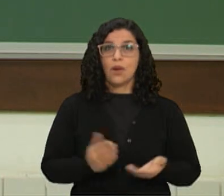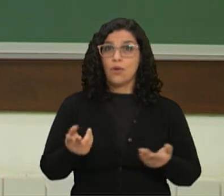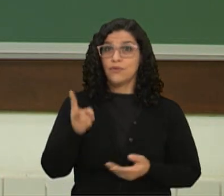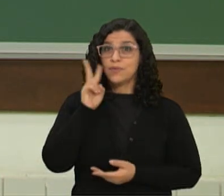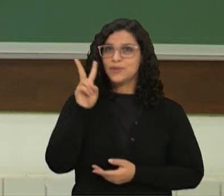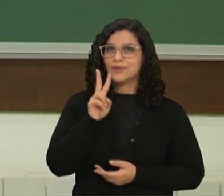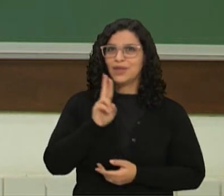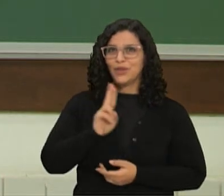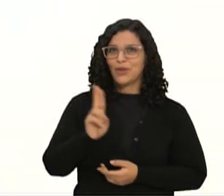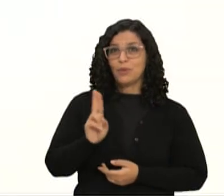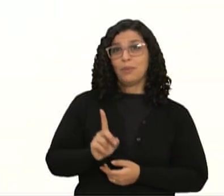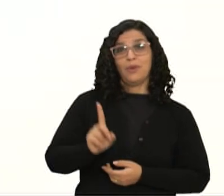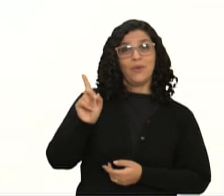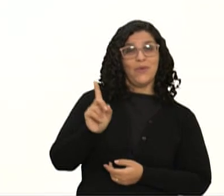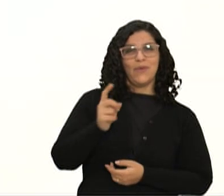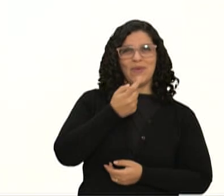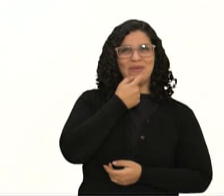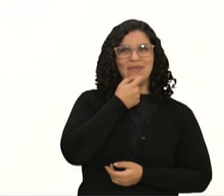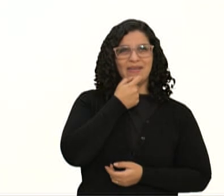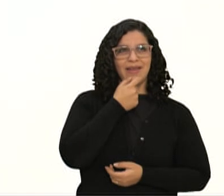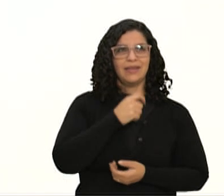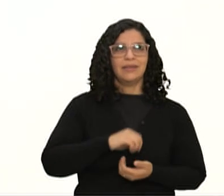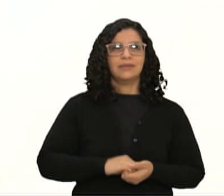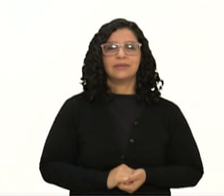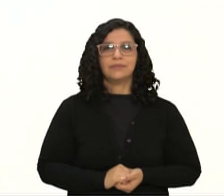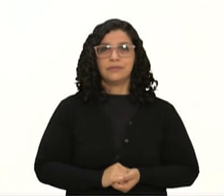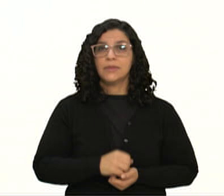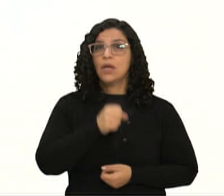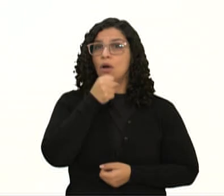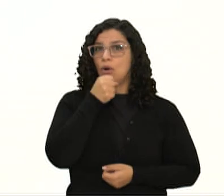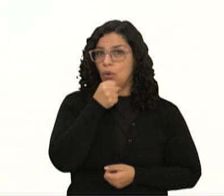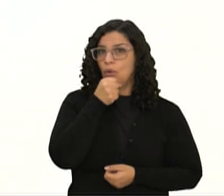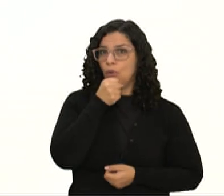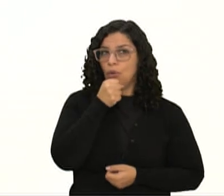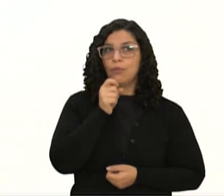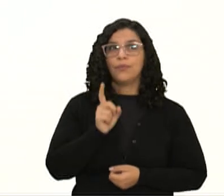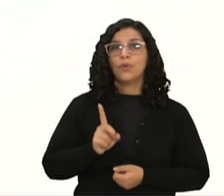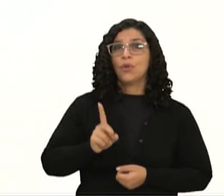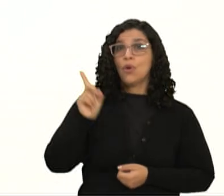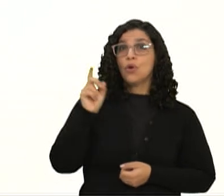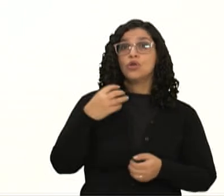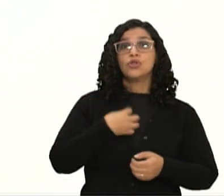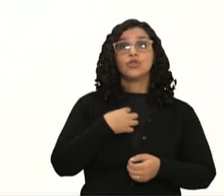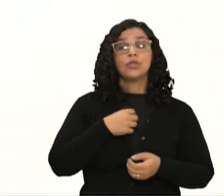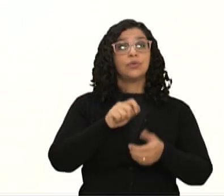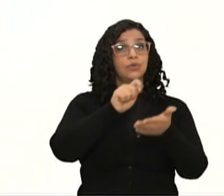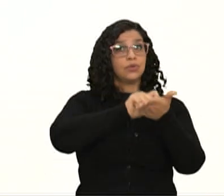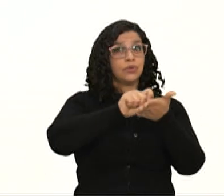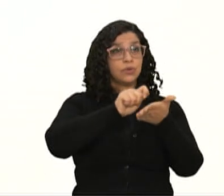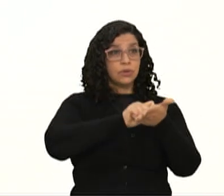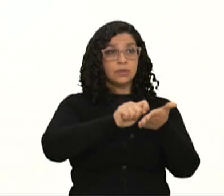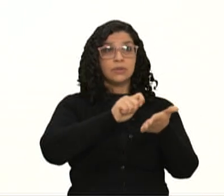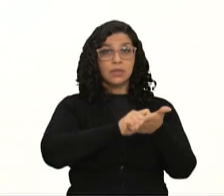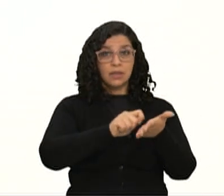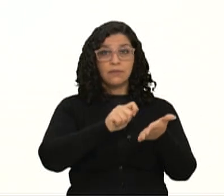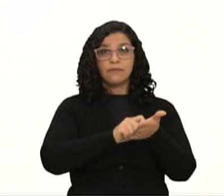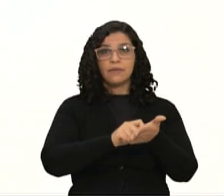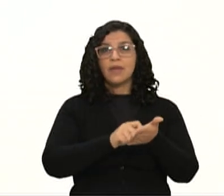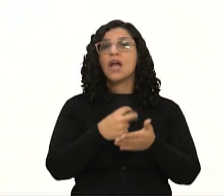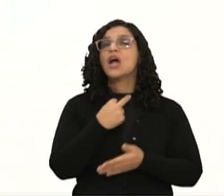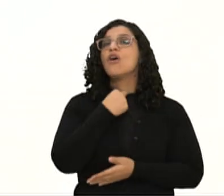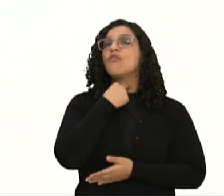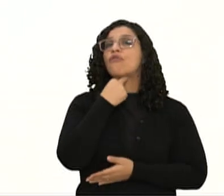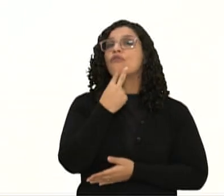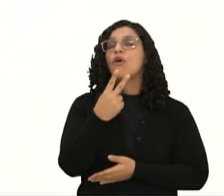Vamos lá conferir. Cough, então é a tosse. Presta atenção lá na escrita, né? Nós falamos cough com som de